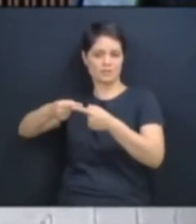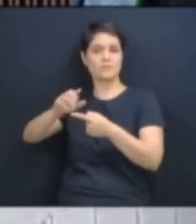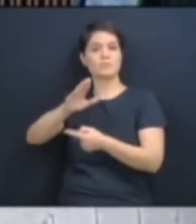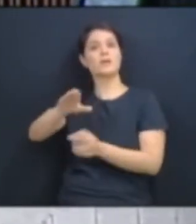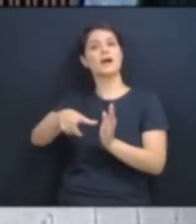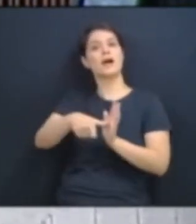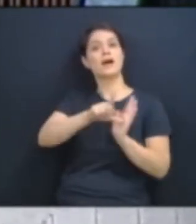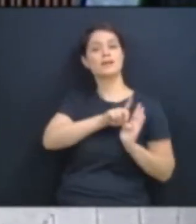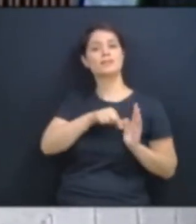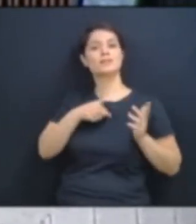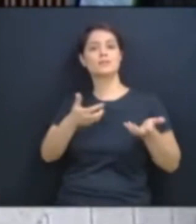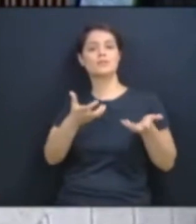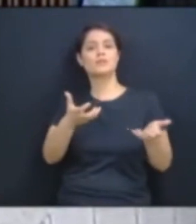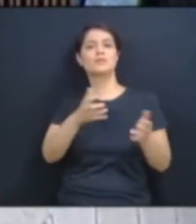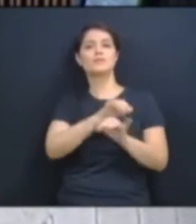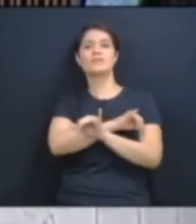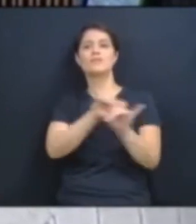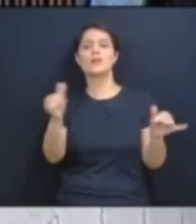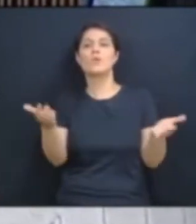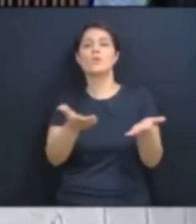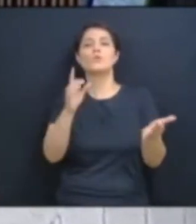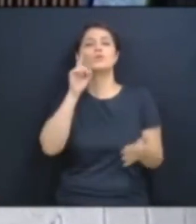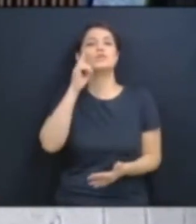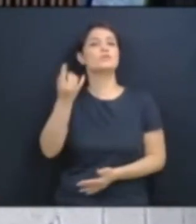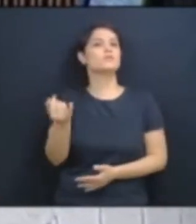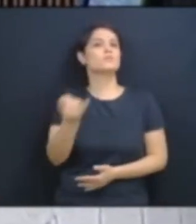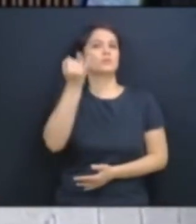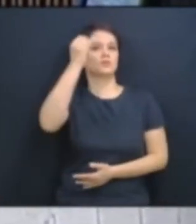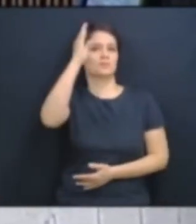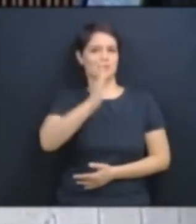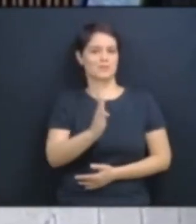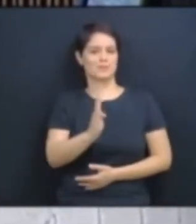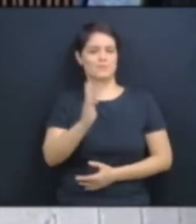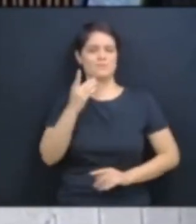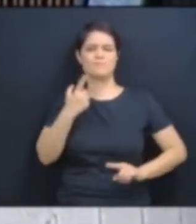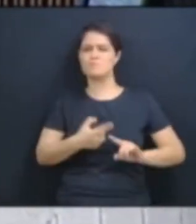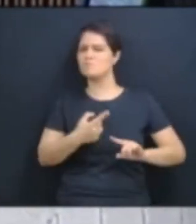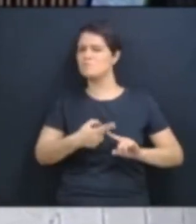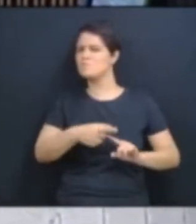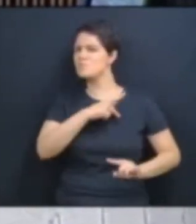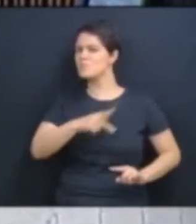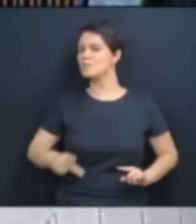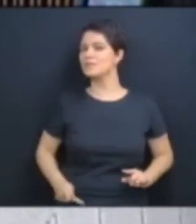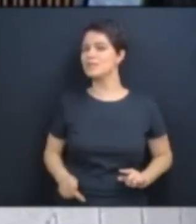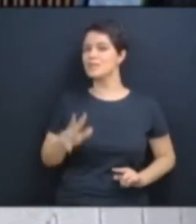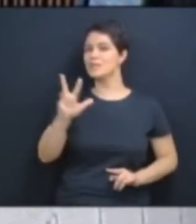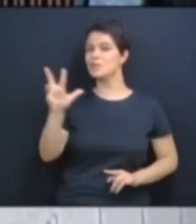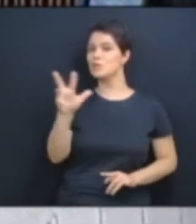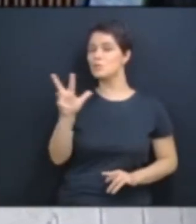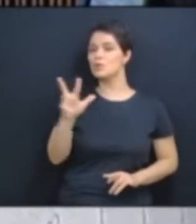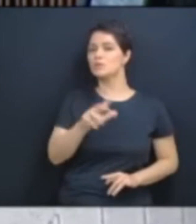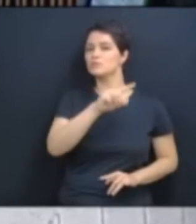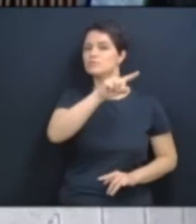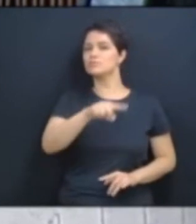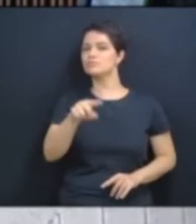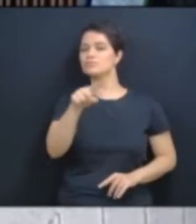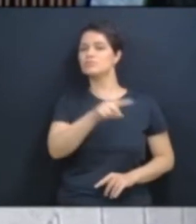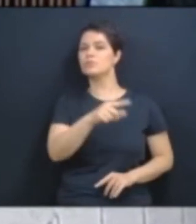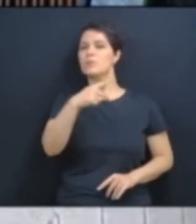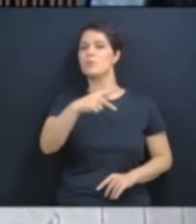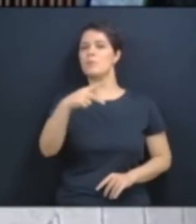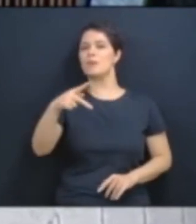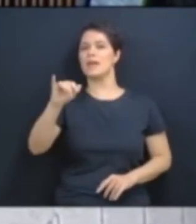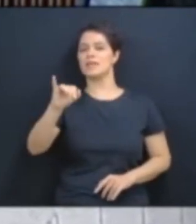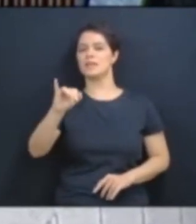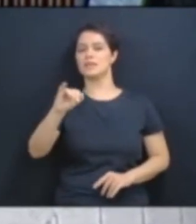hoje é um dia importante para o Brasil. O presidente Lula eliminou a PPI, a Política de Preço